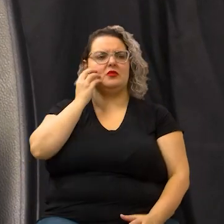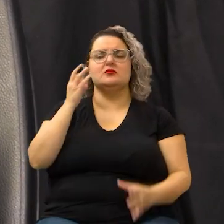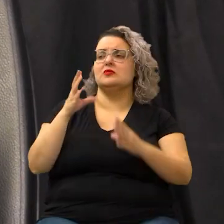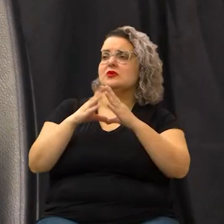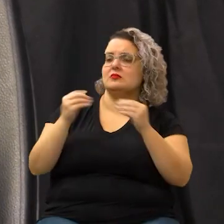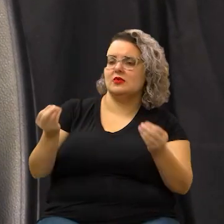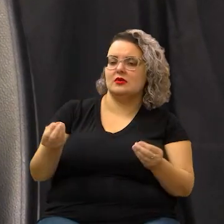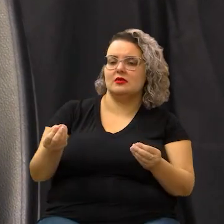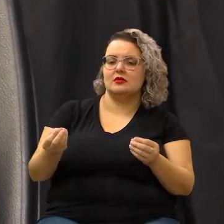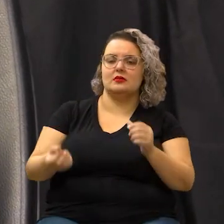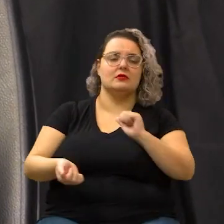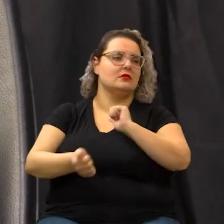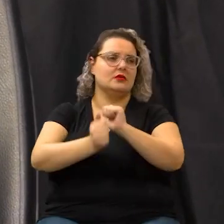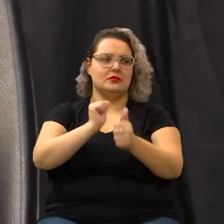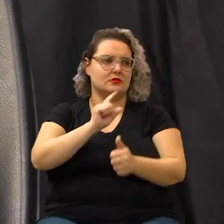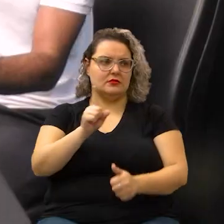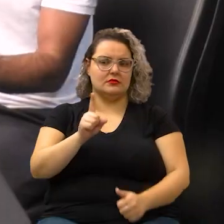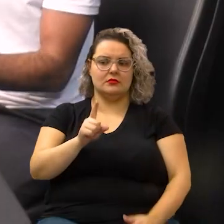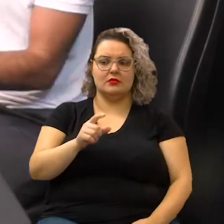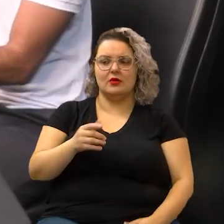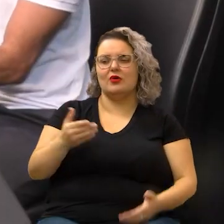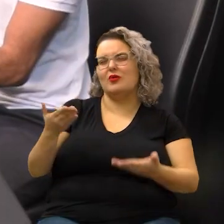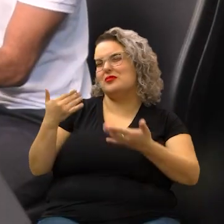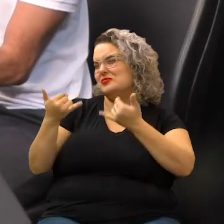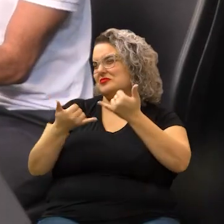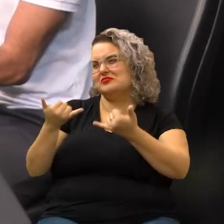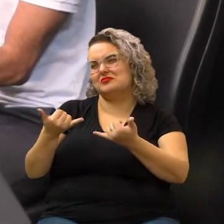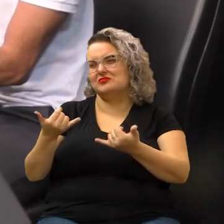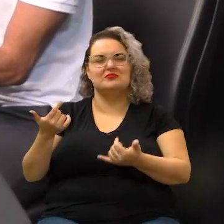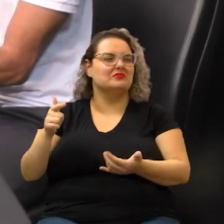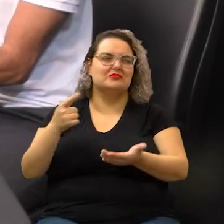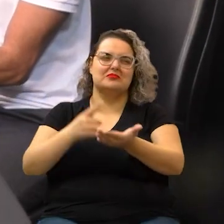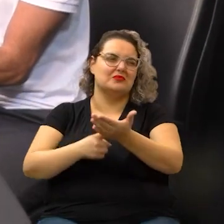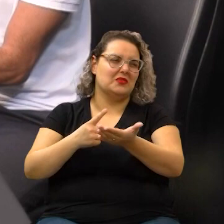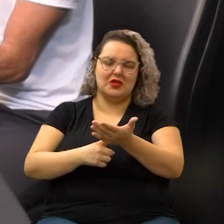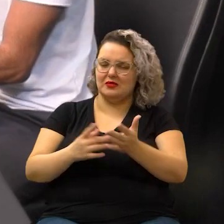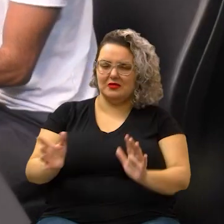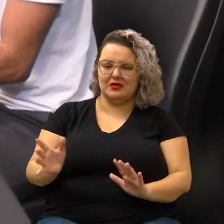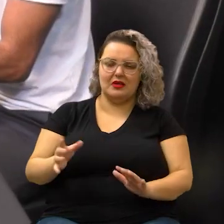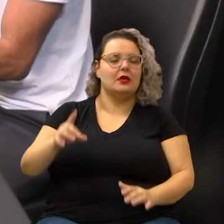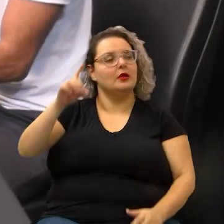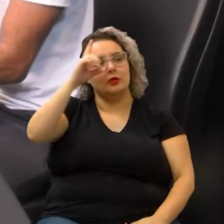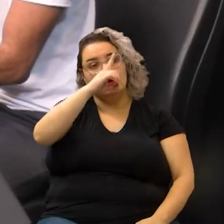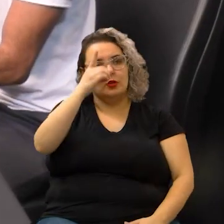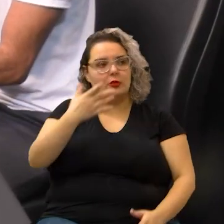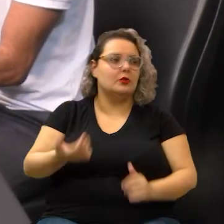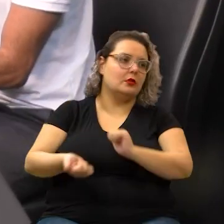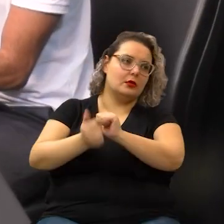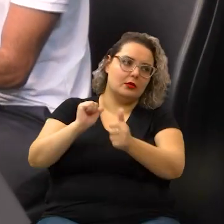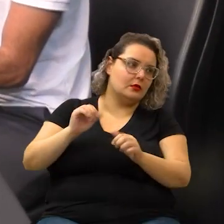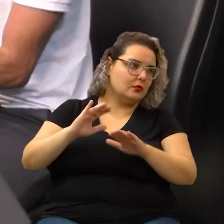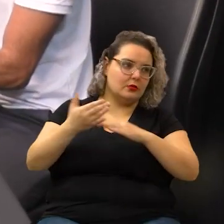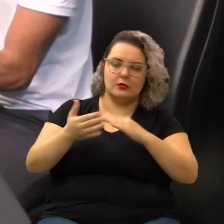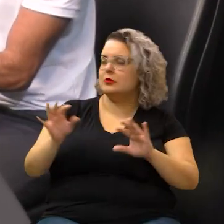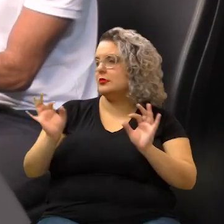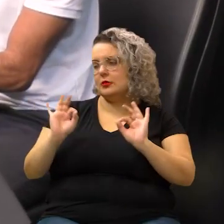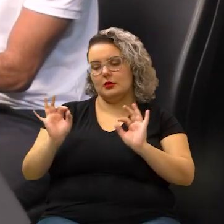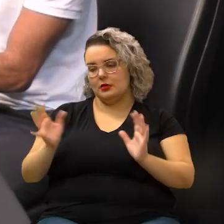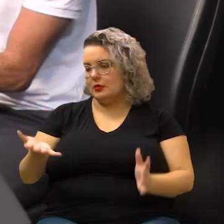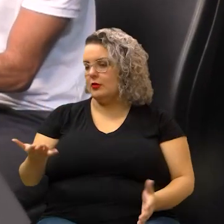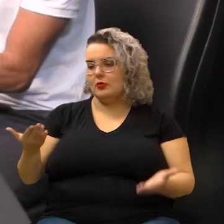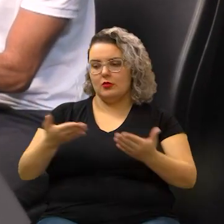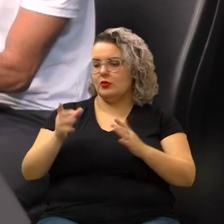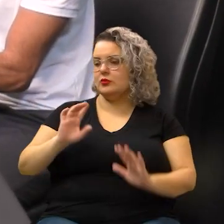Então, o Igor sumiu. Mas o Igor não joga bola ainda ou joga? Eu brinco, mas não tenho compromisso fixo. Não é aquela coisa, todo domingo jogo com o time